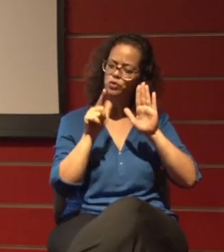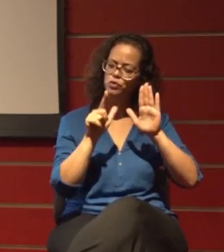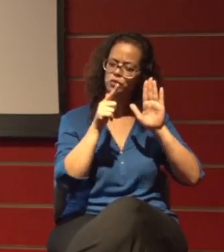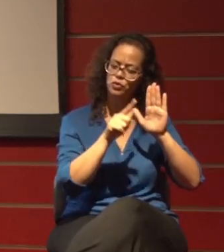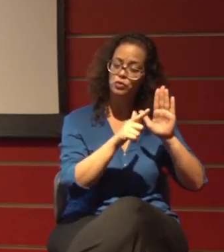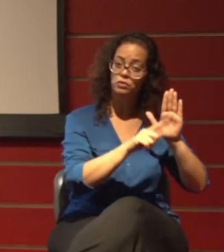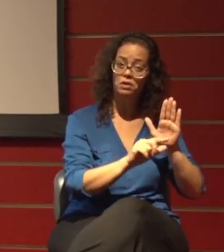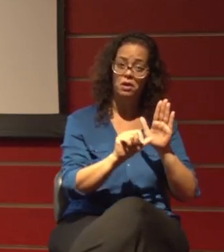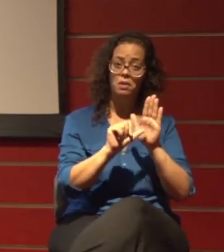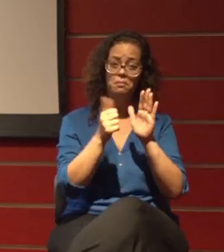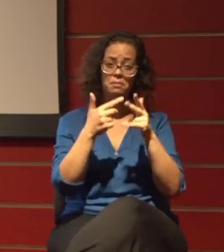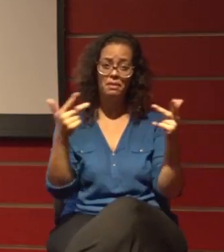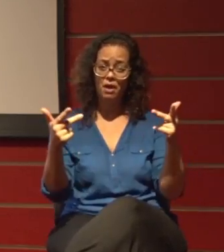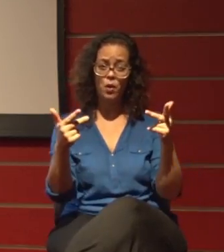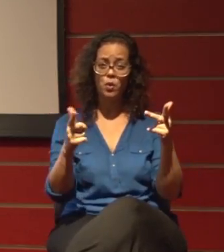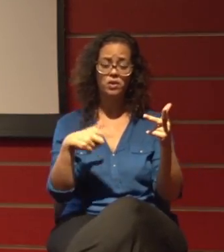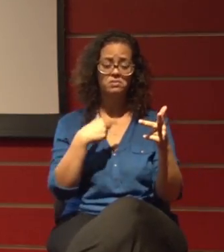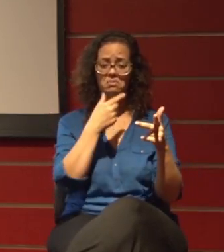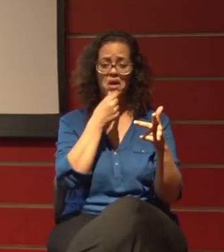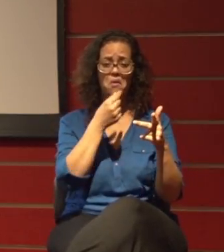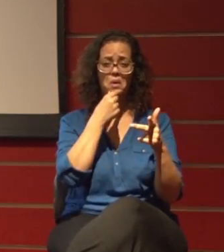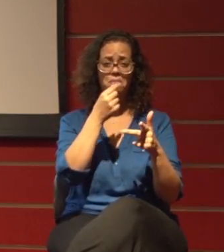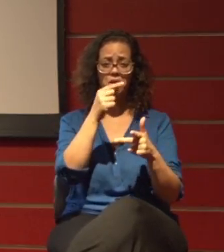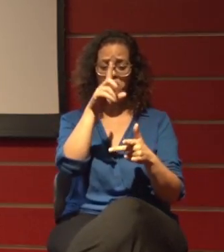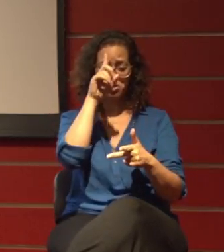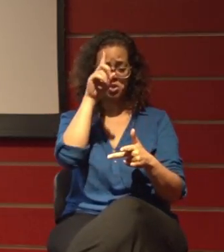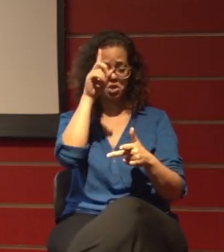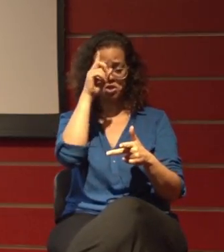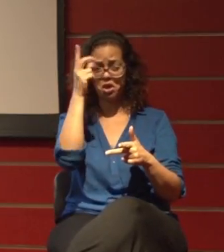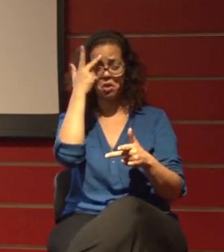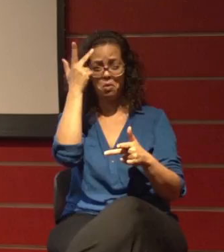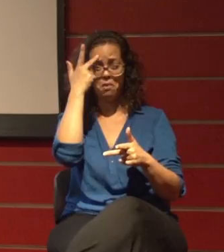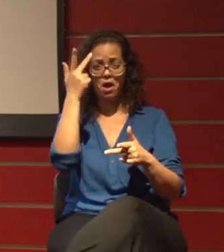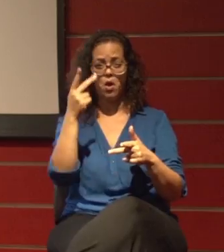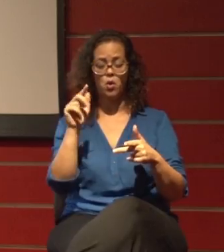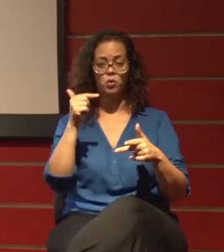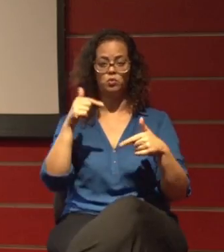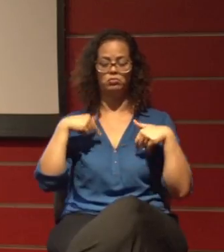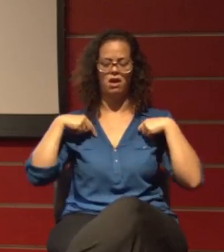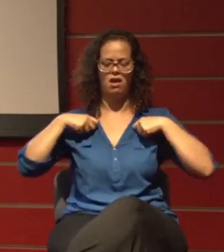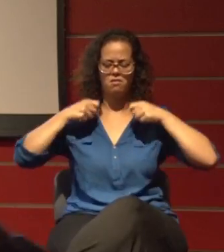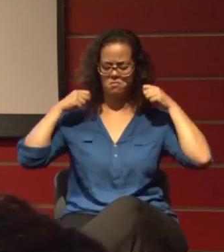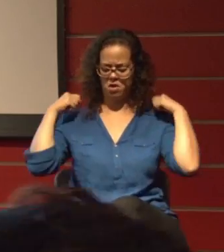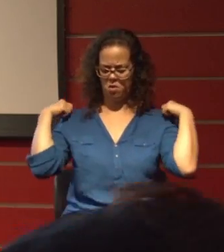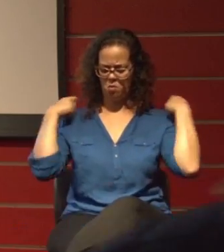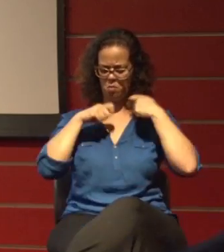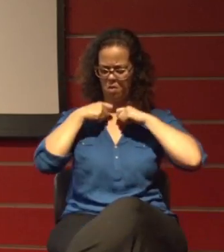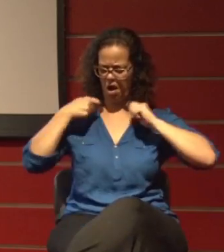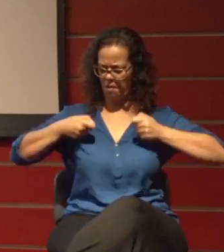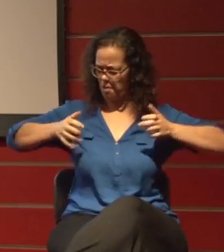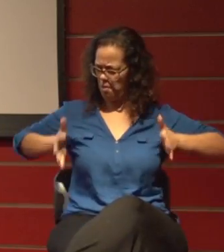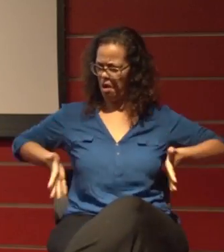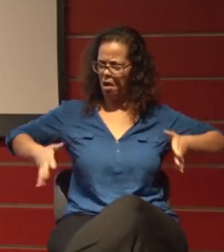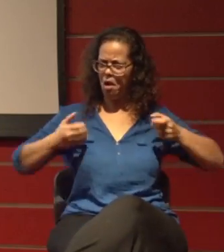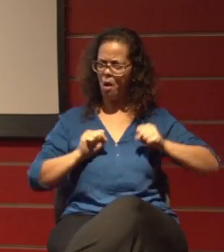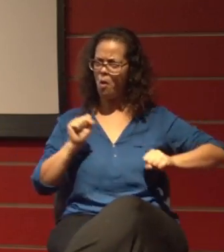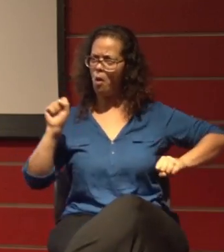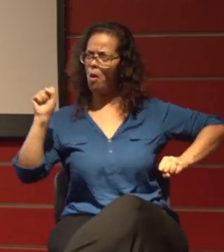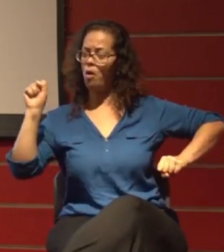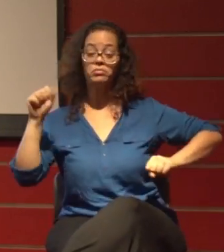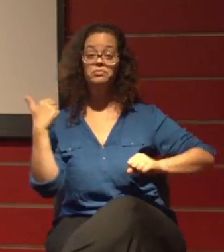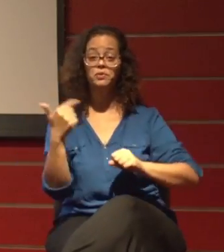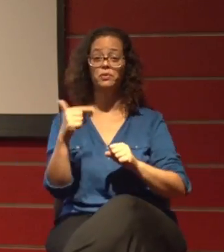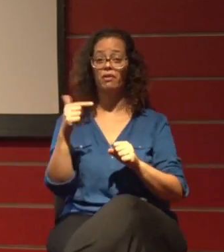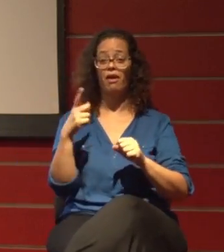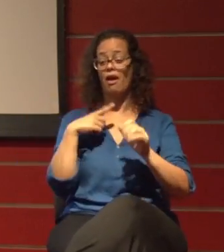ordinário né ele é um cara cotidiano ele não é um superh herói de capa e né Ele é o cara do bairro nessa relação com como